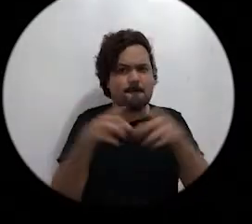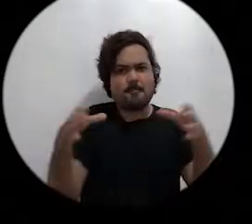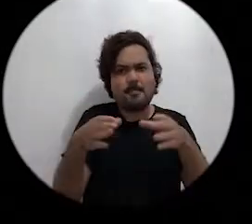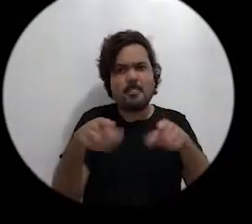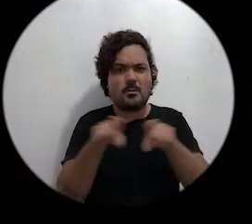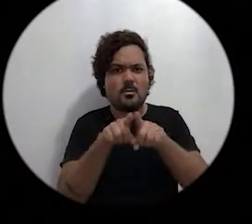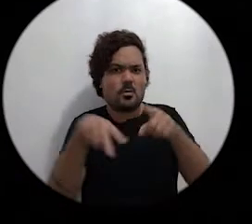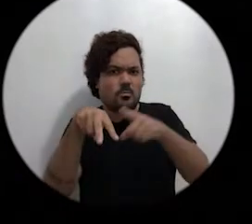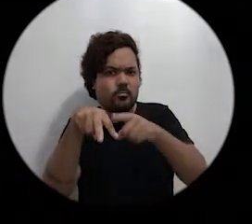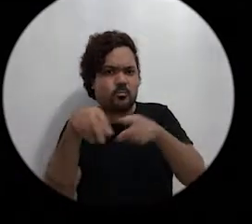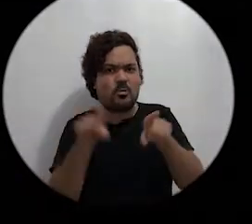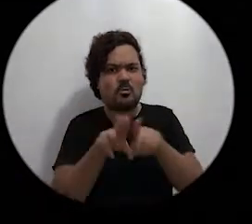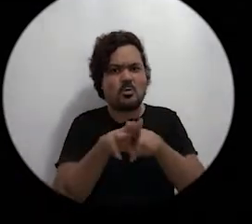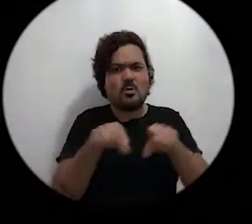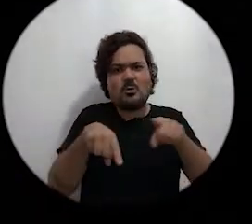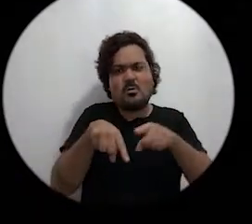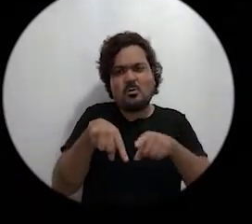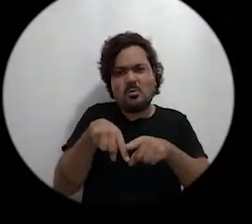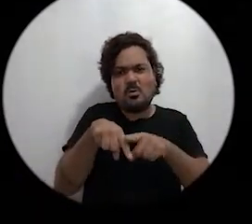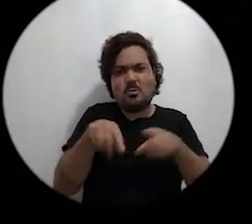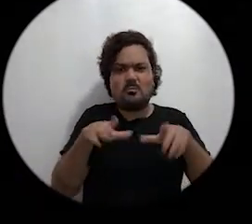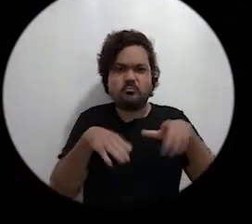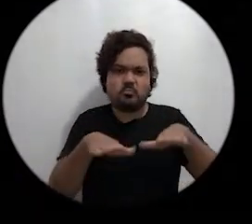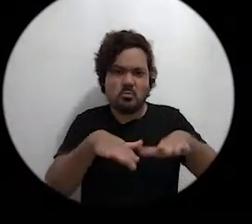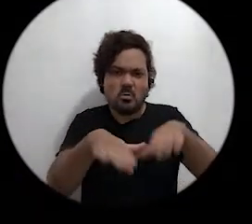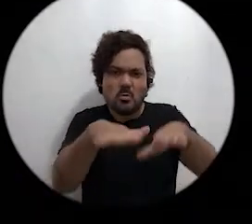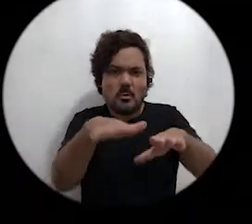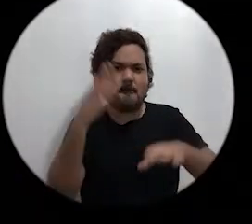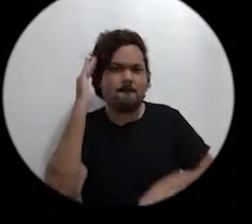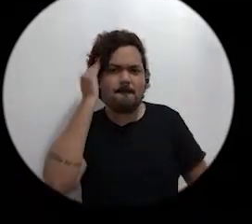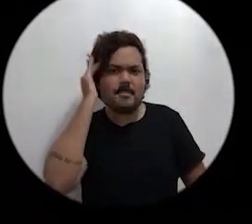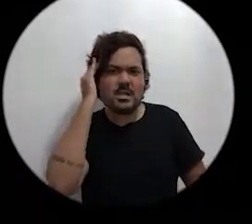joelho, pé. Pensa nesse homem forte.